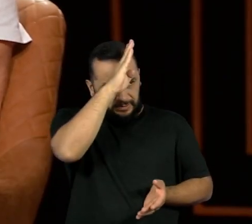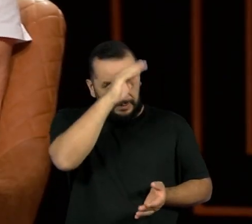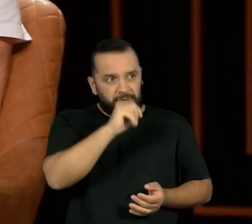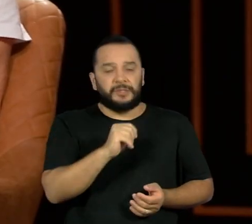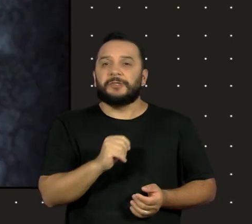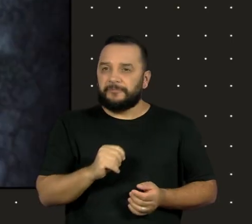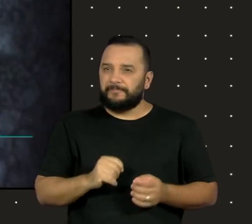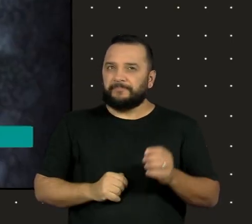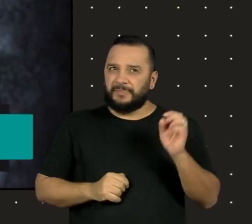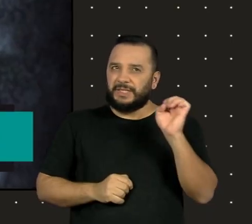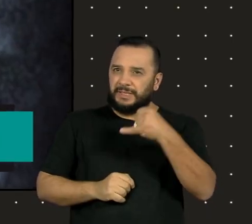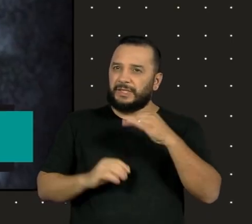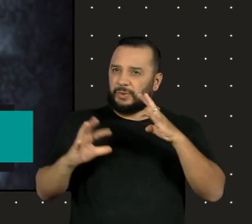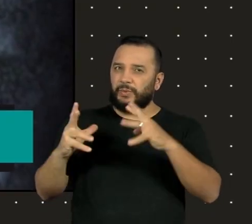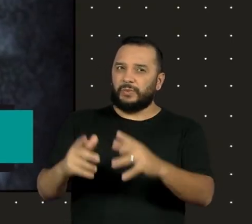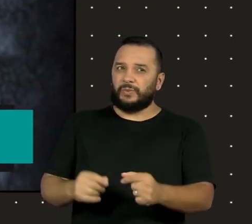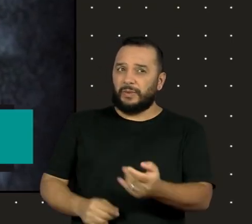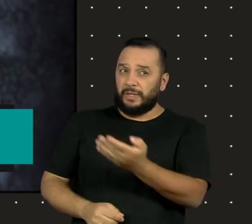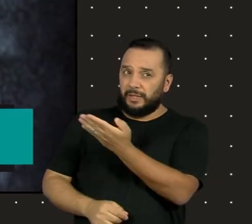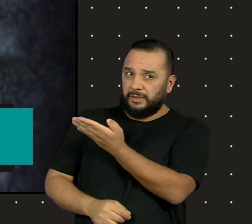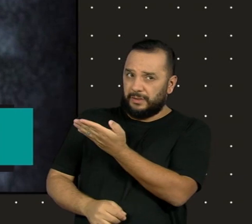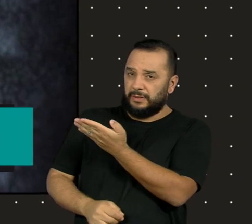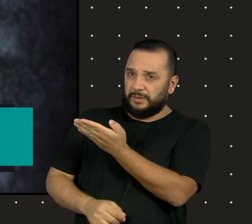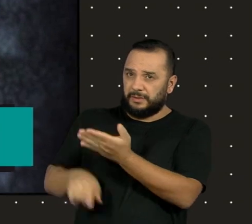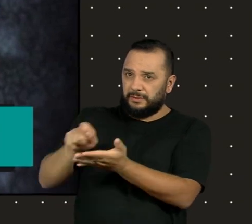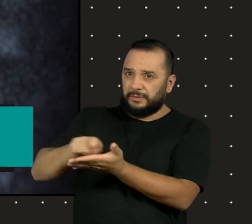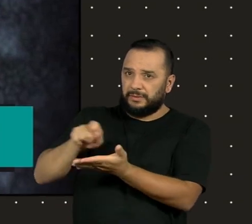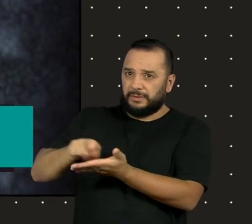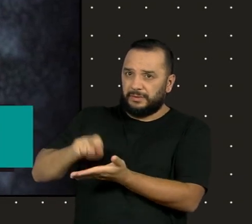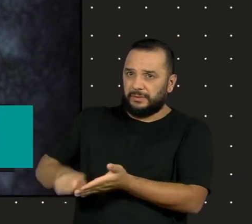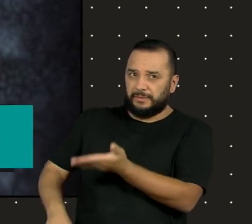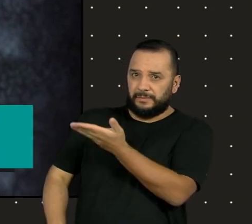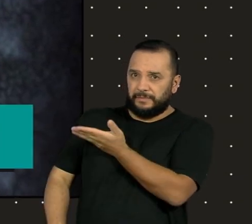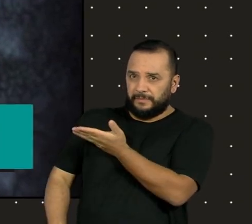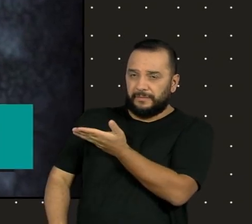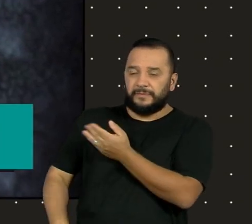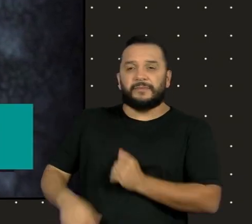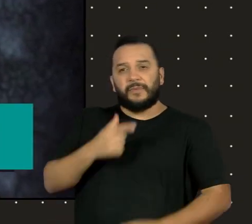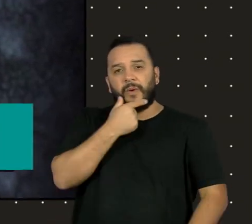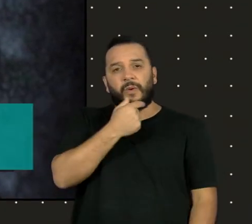autora, quando a gente estava ensaiando, Márcio Aurélio, que dirigiu lindamente,